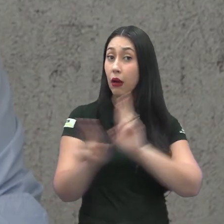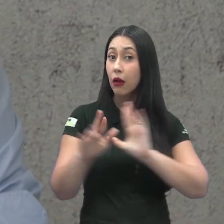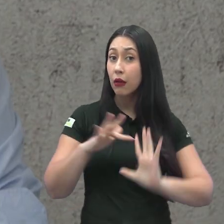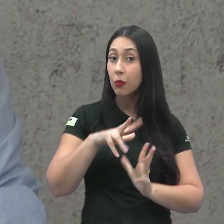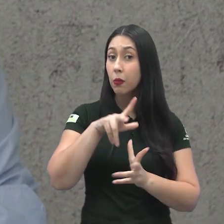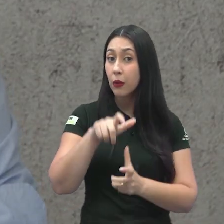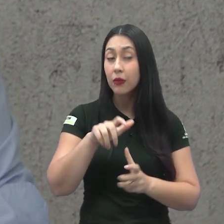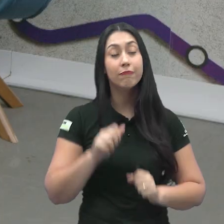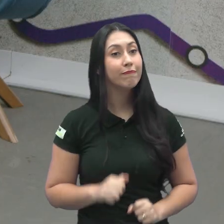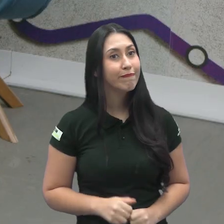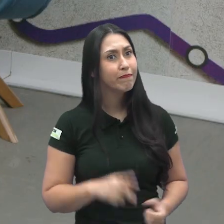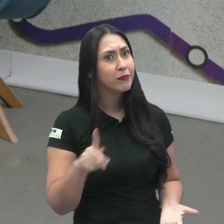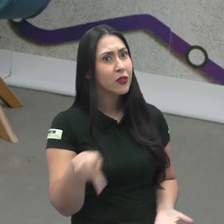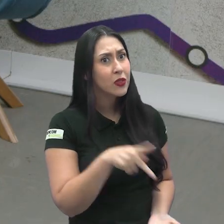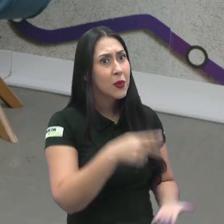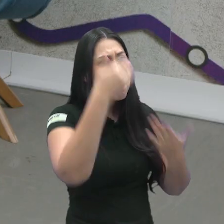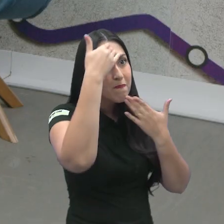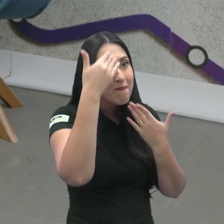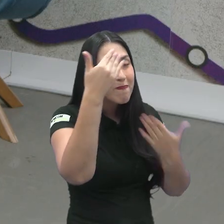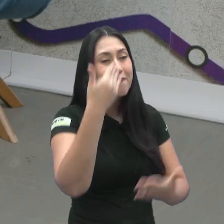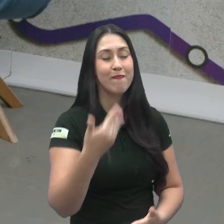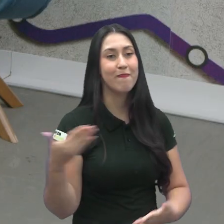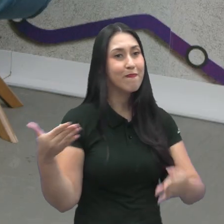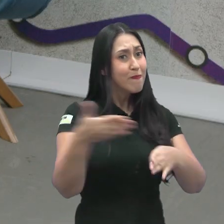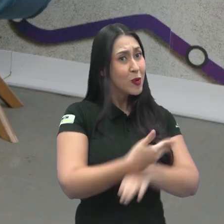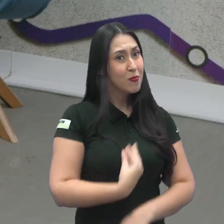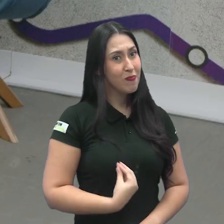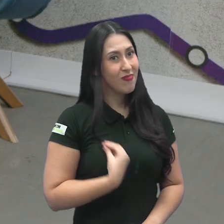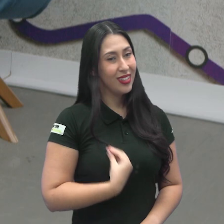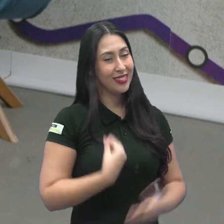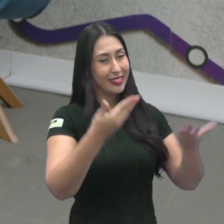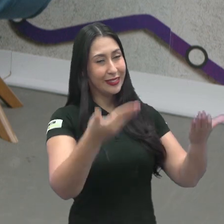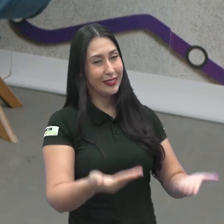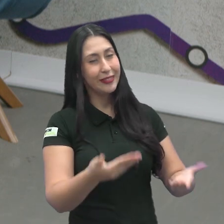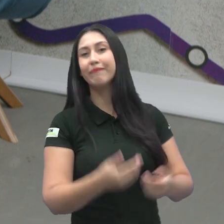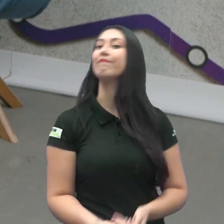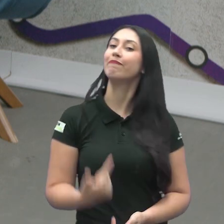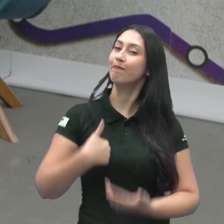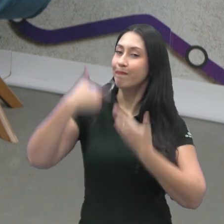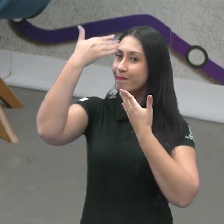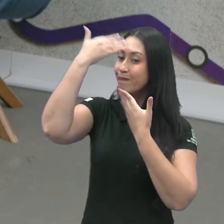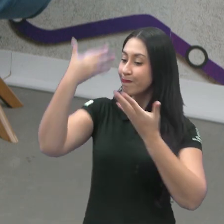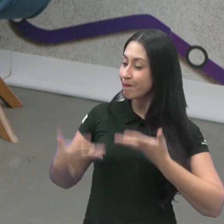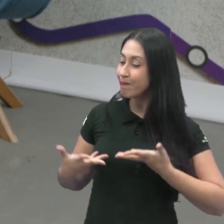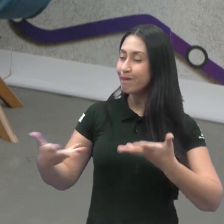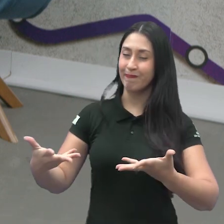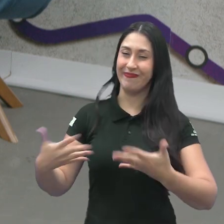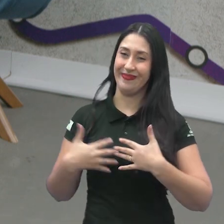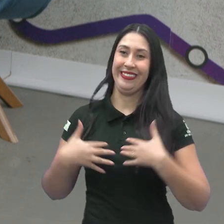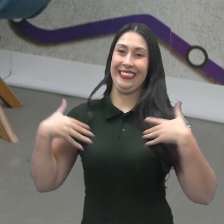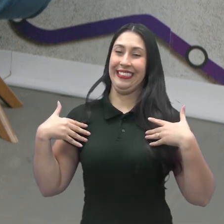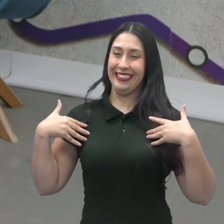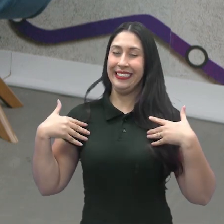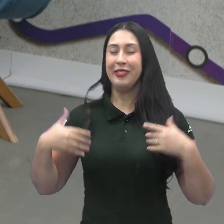Internacionais. Fernando, professor, muito obrigado pela sua participação, pela sua presença aqui no Estação Mercado. Eu que agradeço o convite, me sinto muito